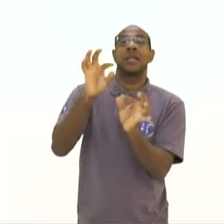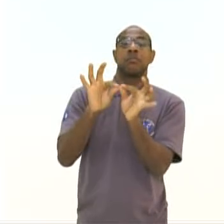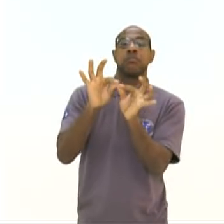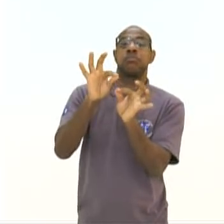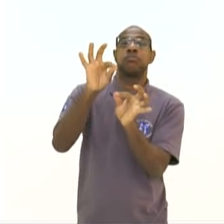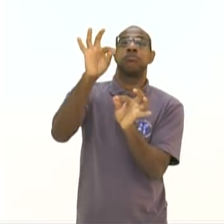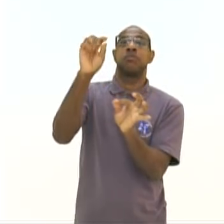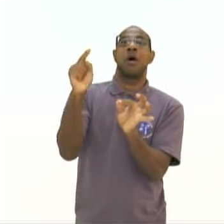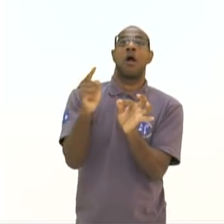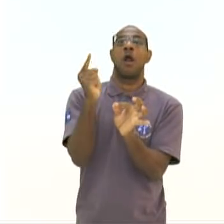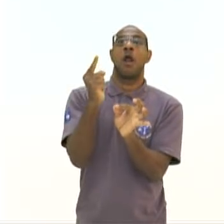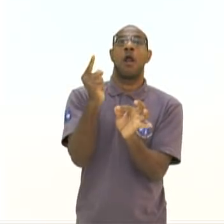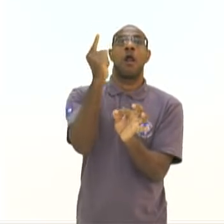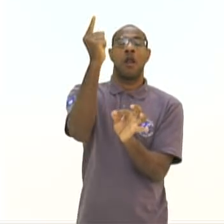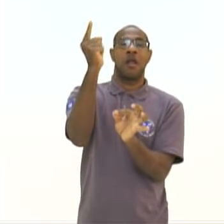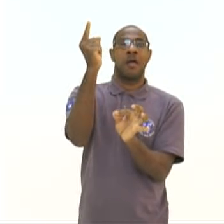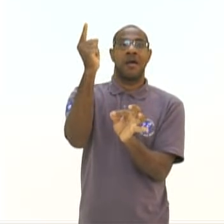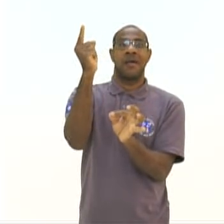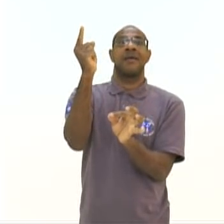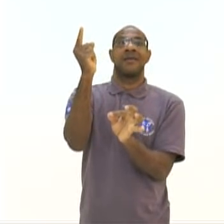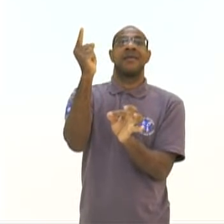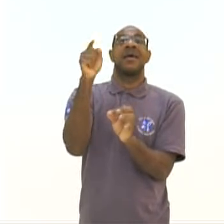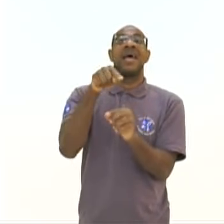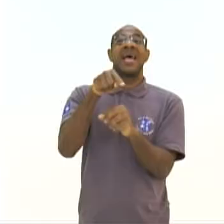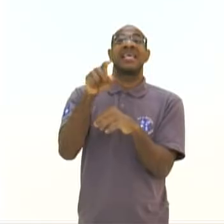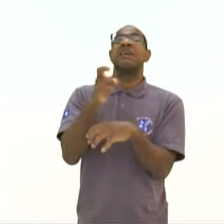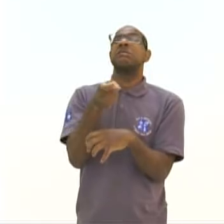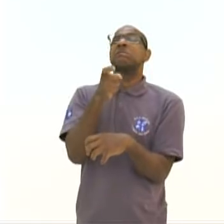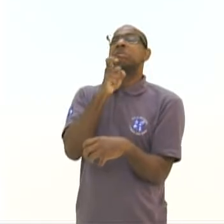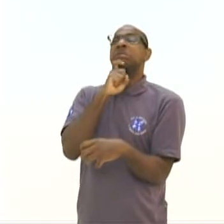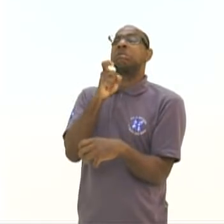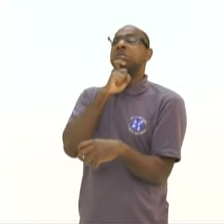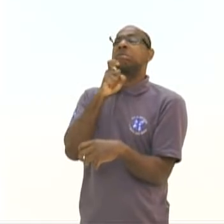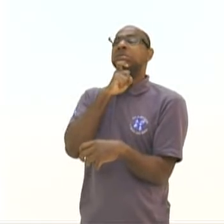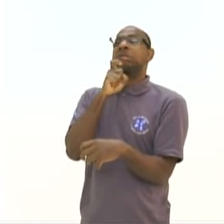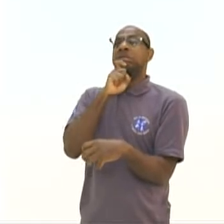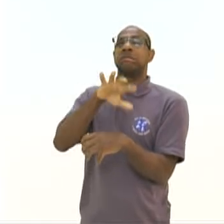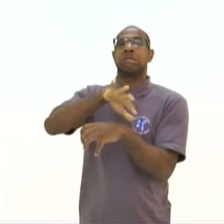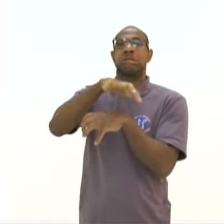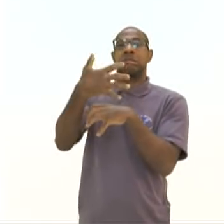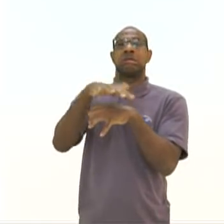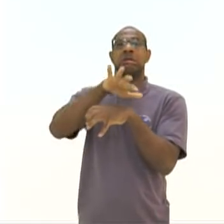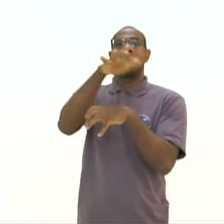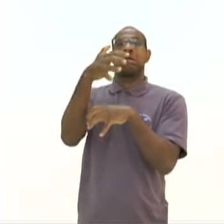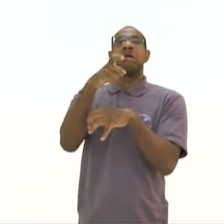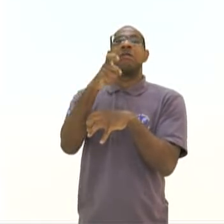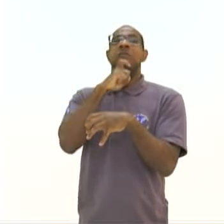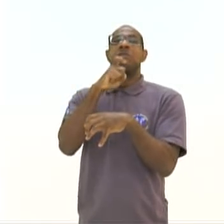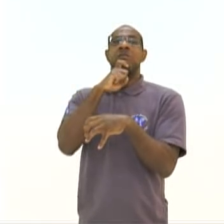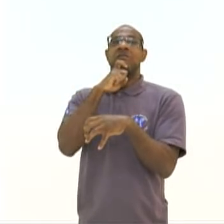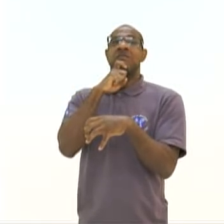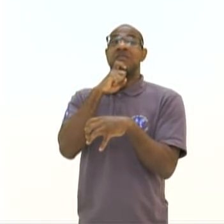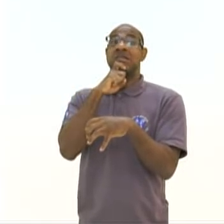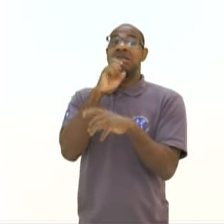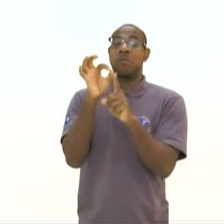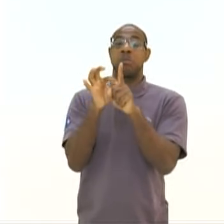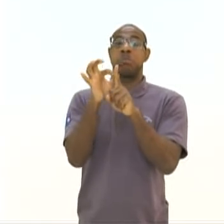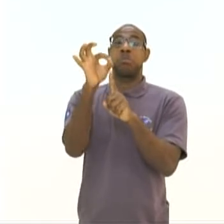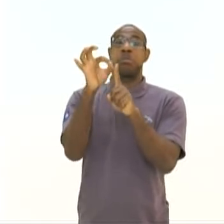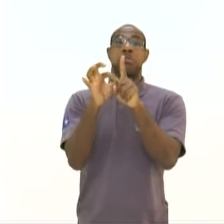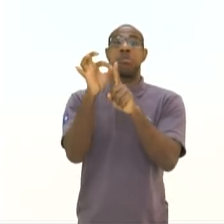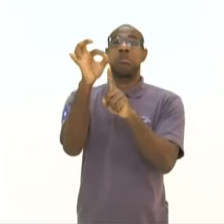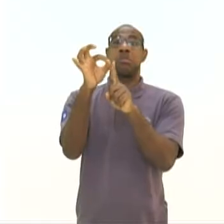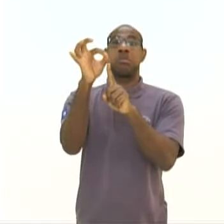altitude. Essa camada é a região mais fria da atmosfera, com temperaturas que podem chegar até